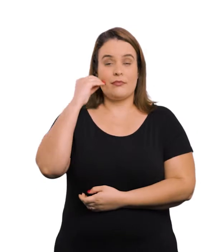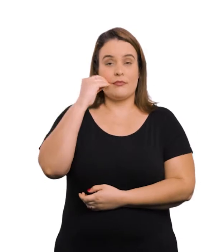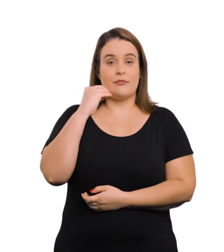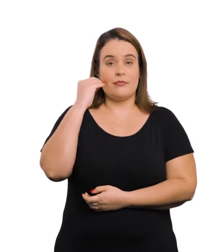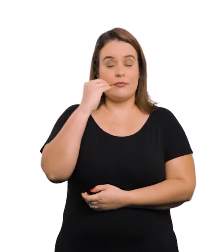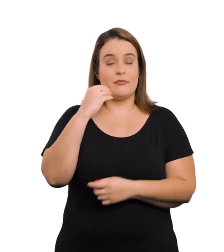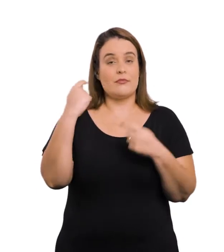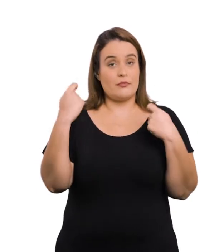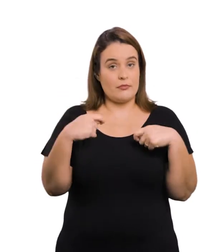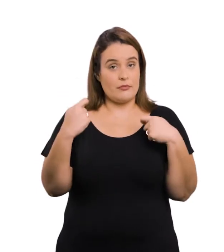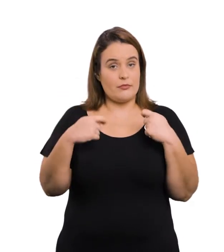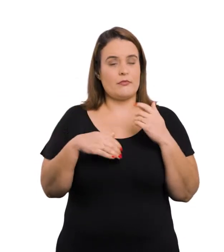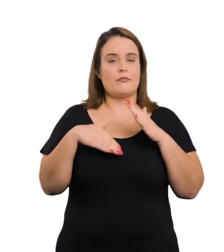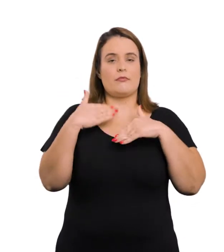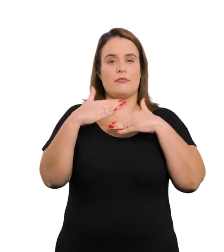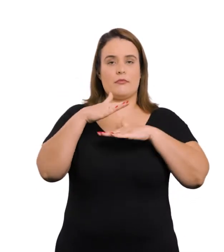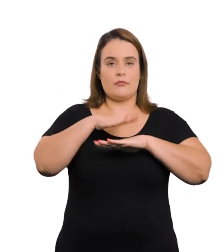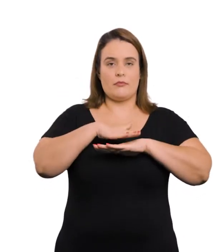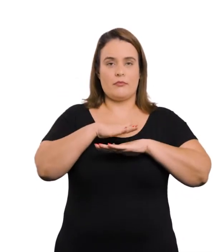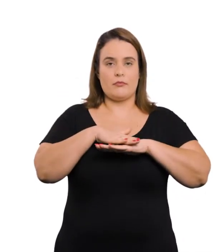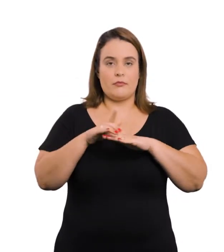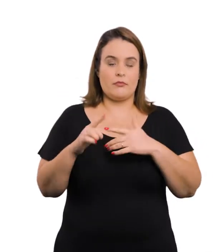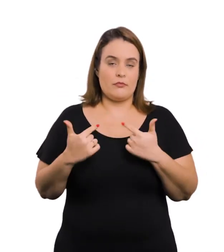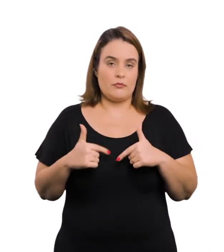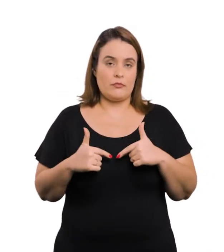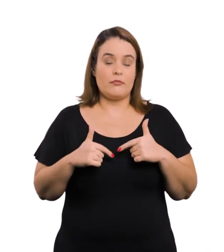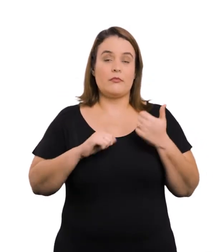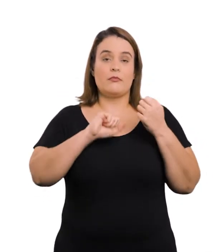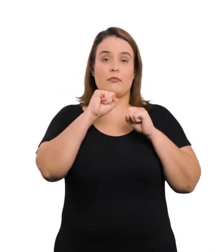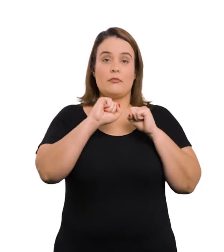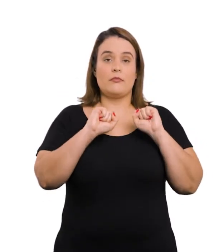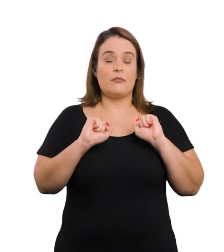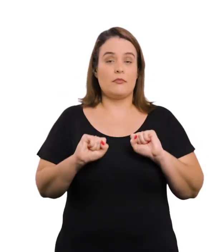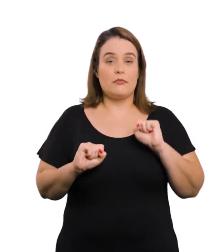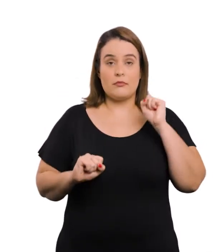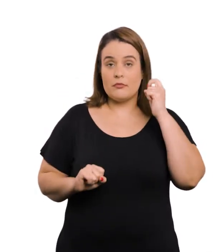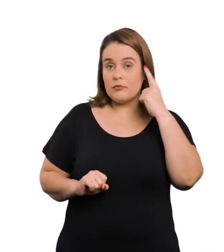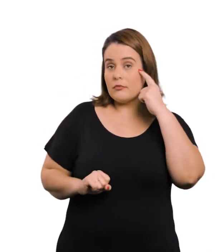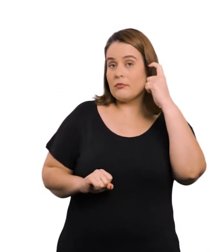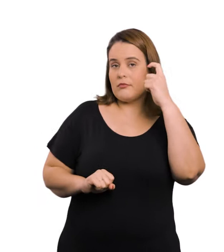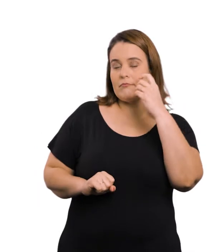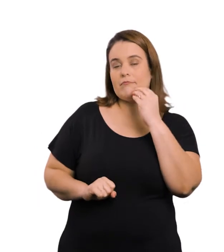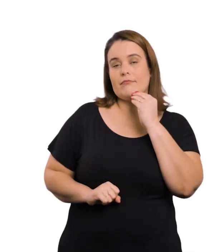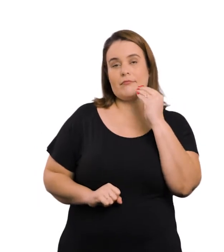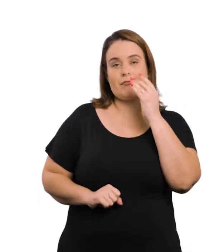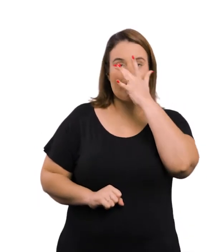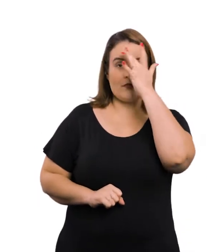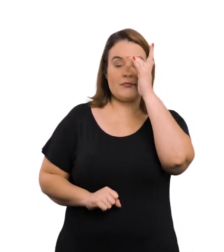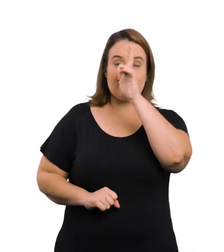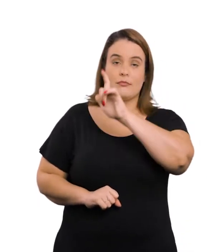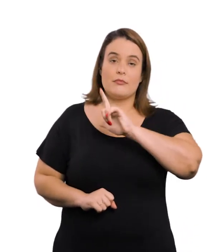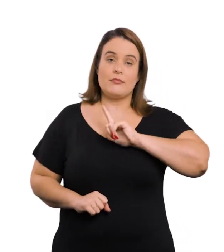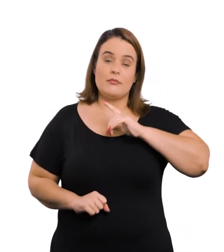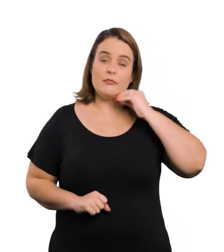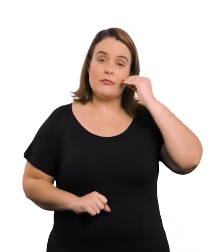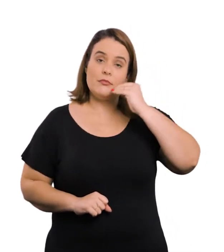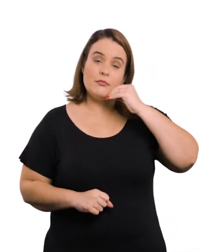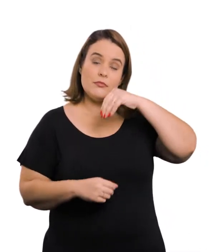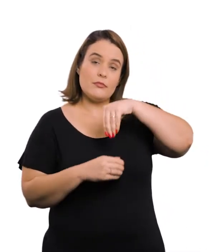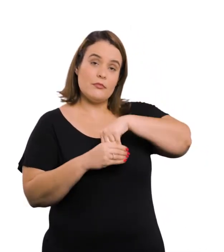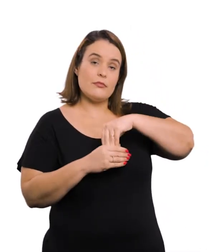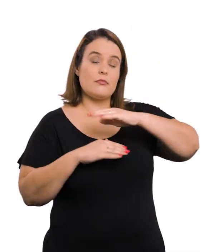quando a experiência for necessária ao desempenho da função, a empresa poderá criar oportunidades para que a pessoa